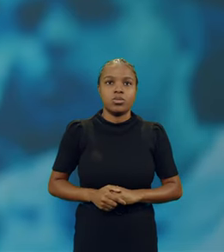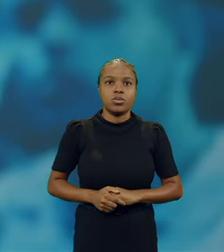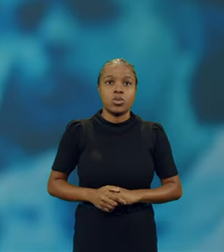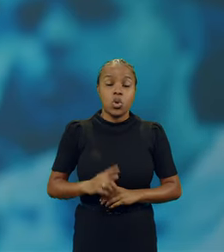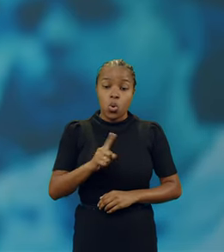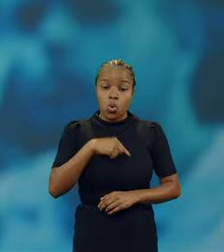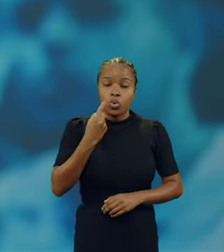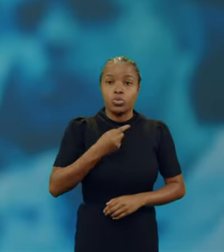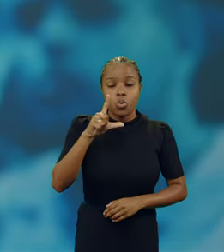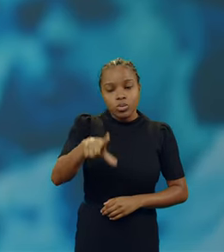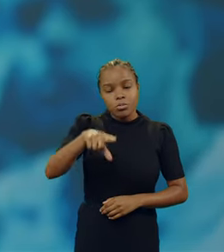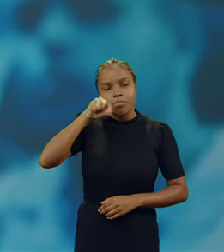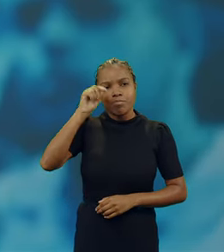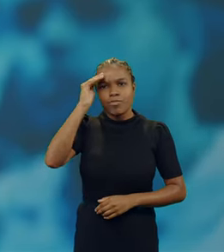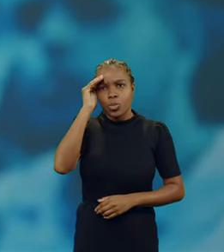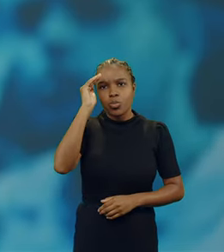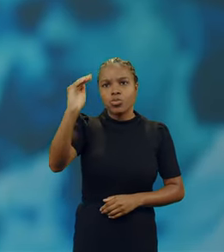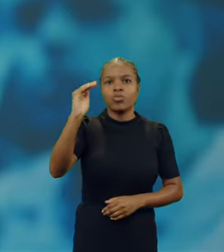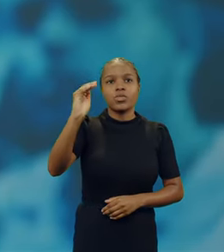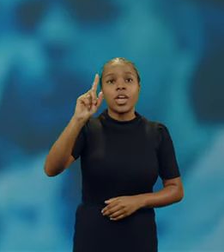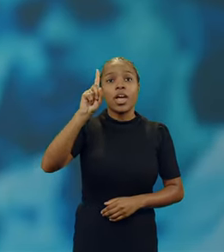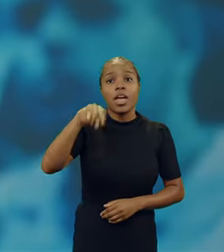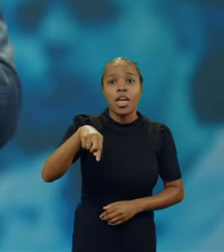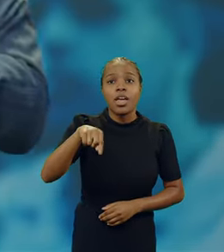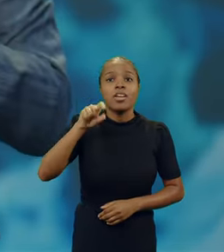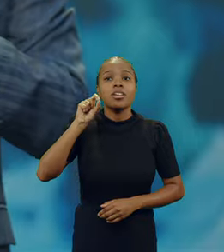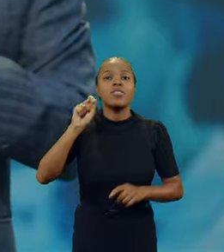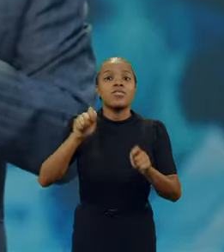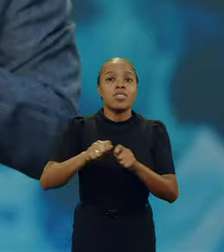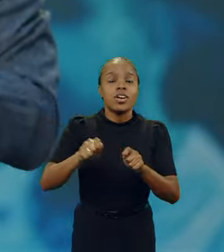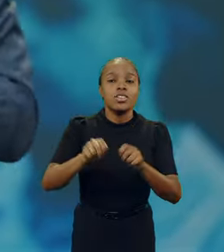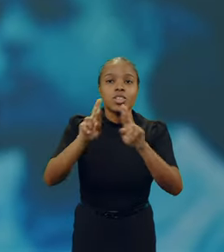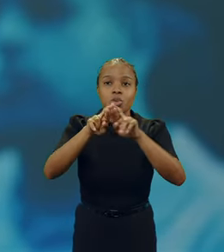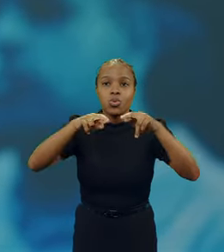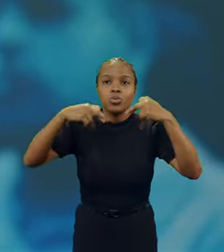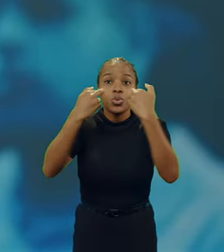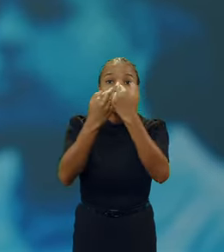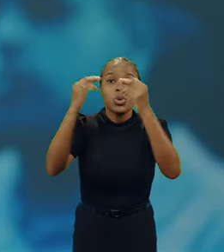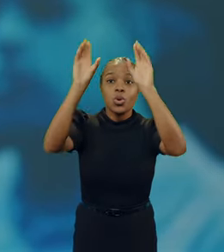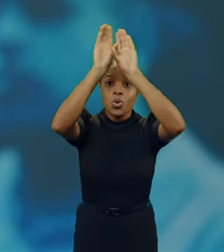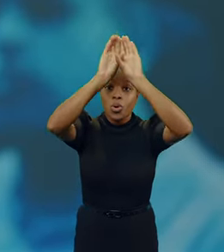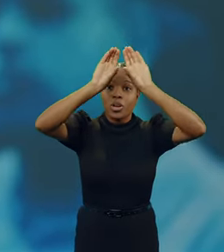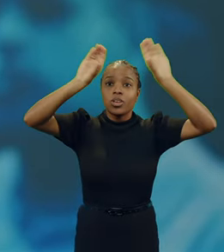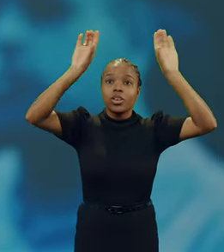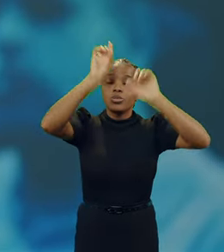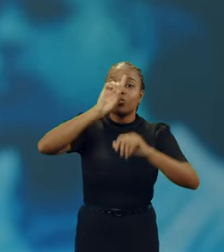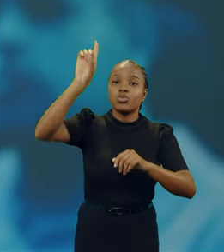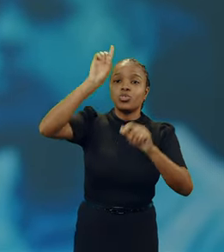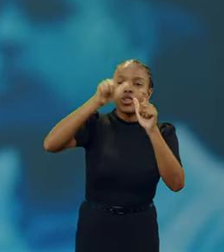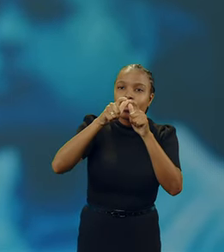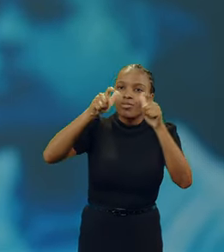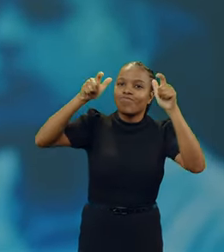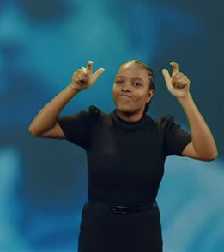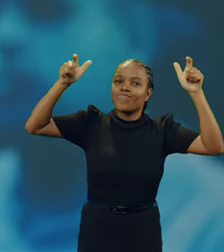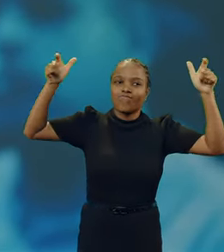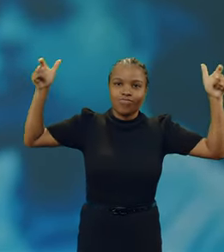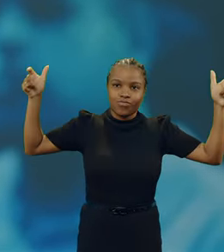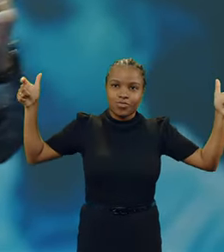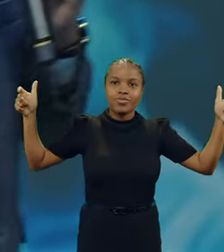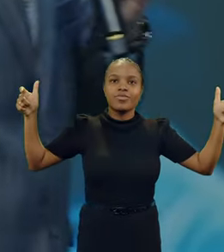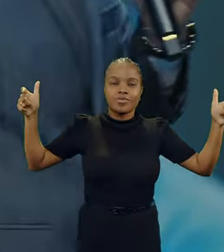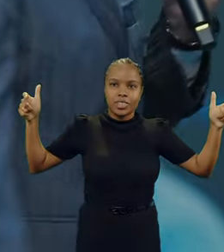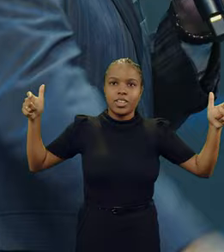Nossa prioridade deve ser fazer com que o reino cresça, rompendo o arraial do inimigo